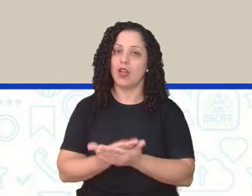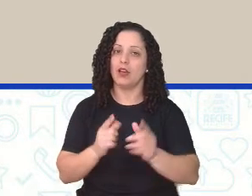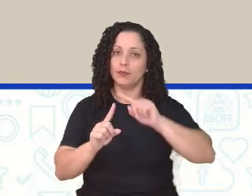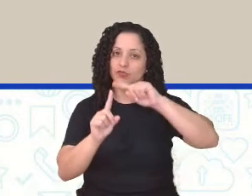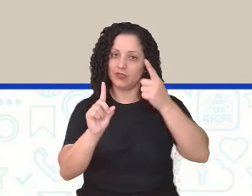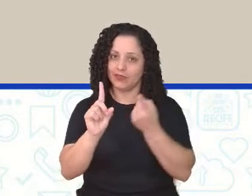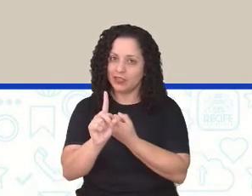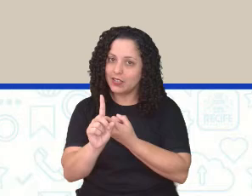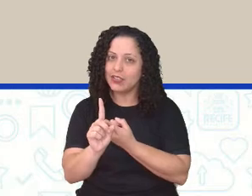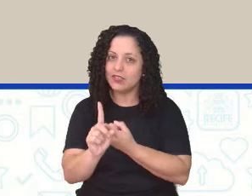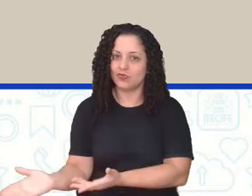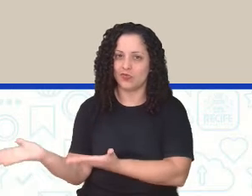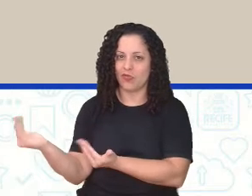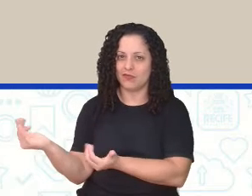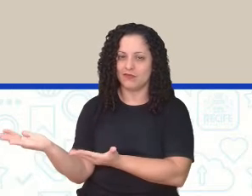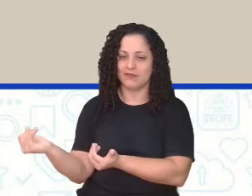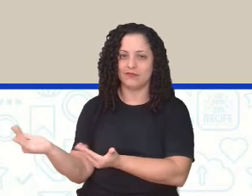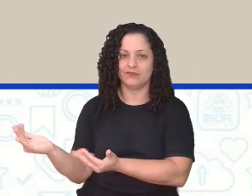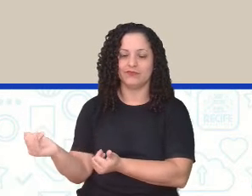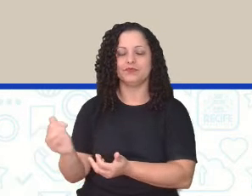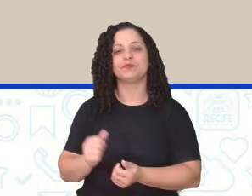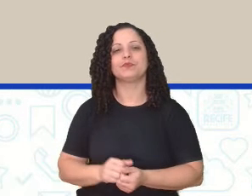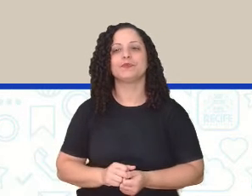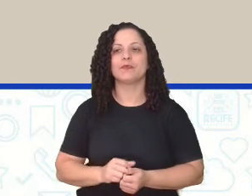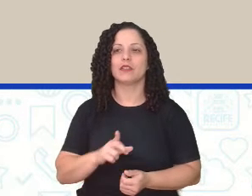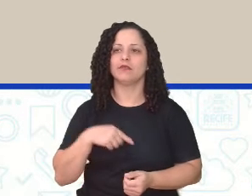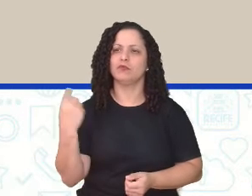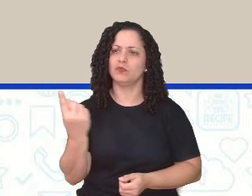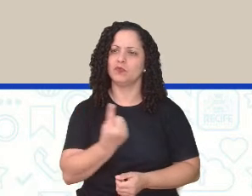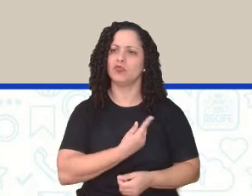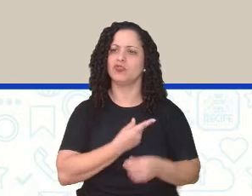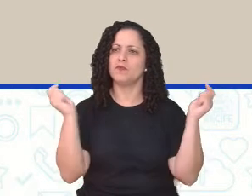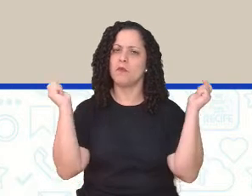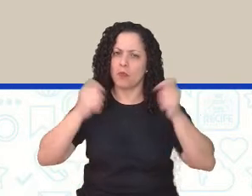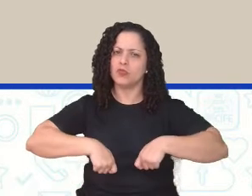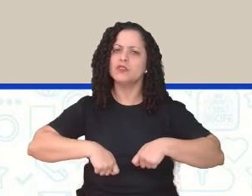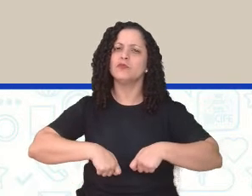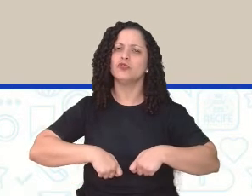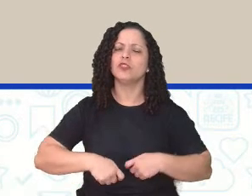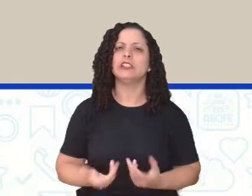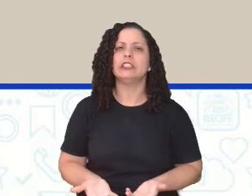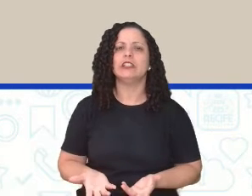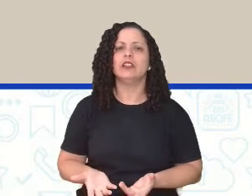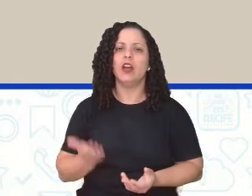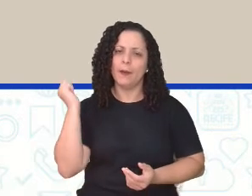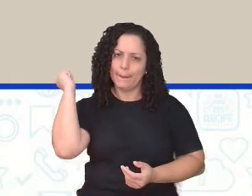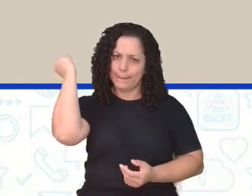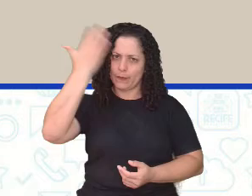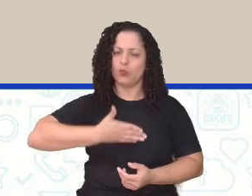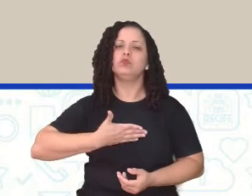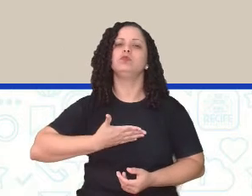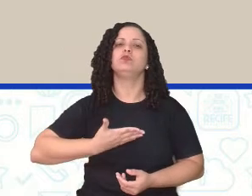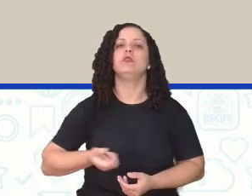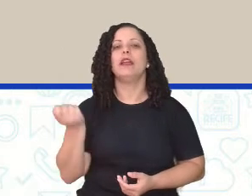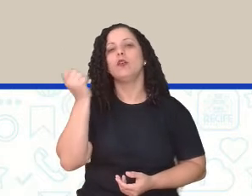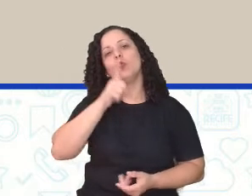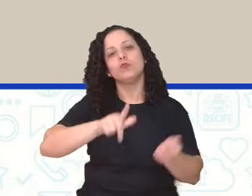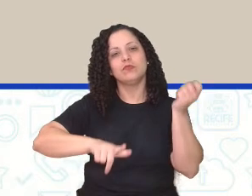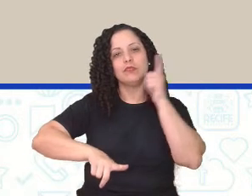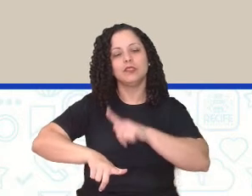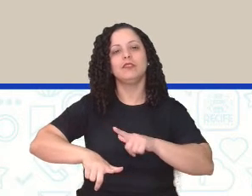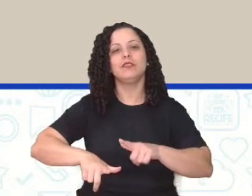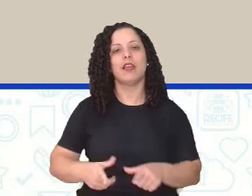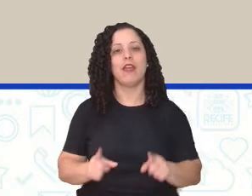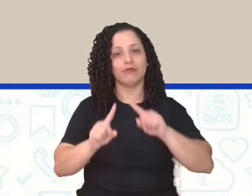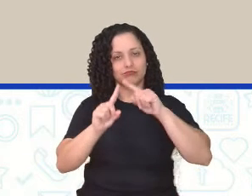gravidez precoce também. Então, que a gente possa realmente estar preparada para realmente a reprodução.